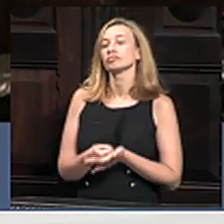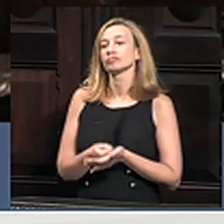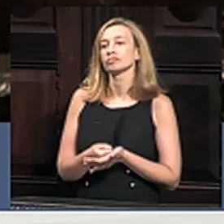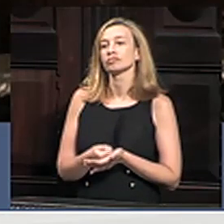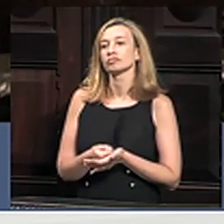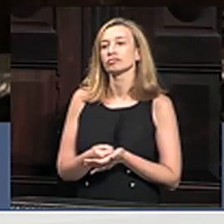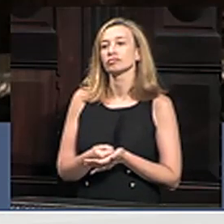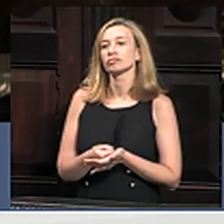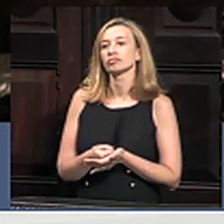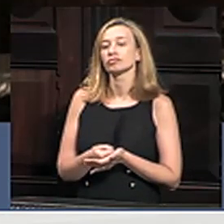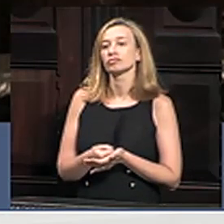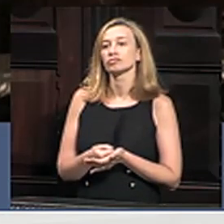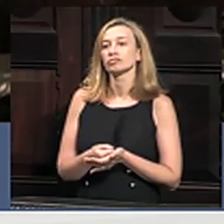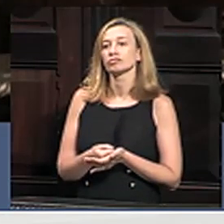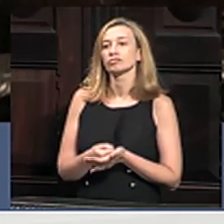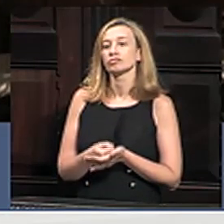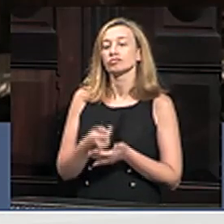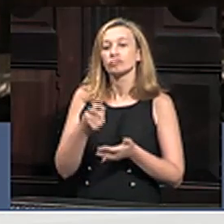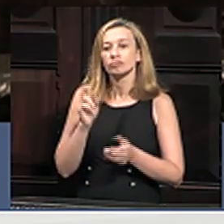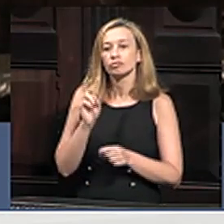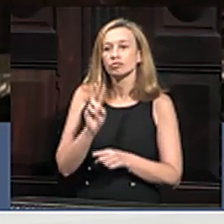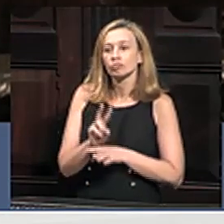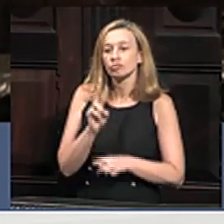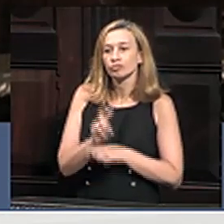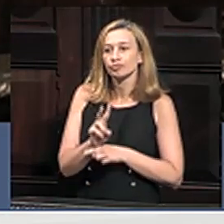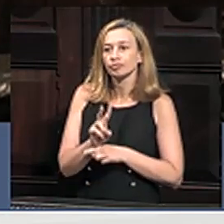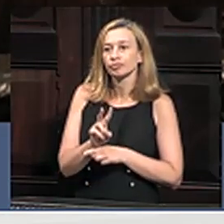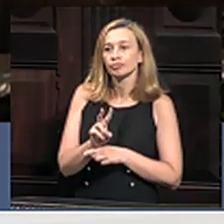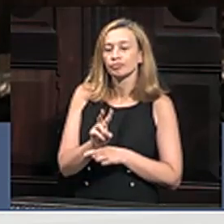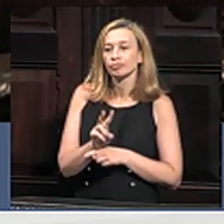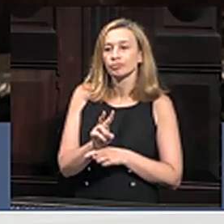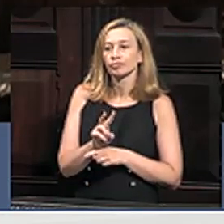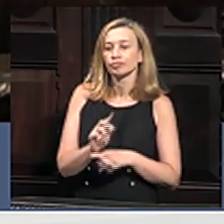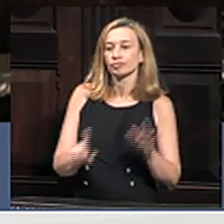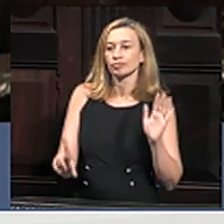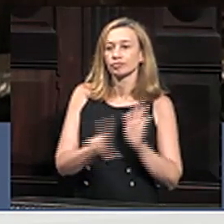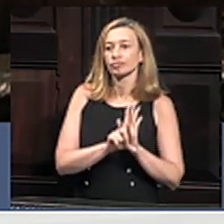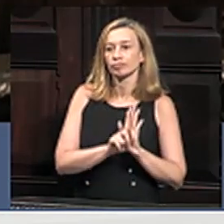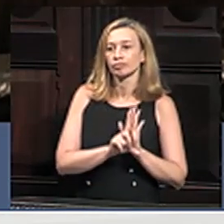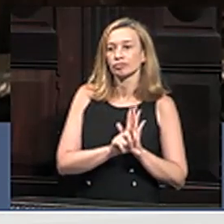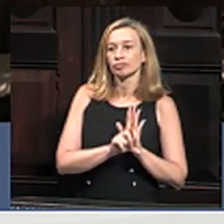de ser a guardiã da Constituição,